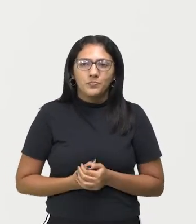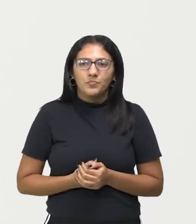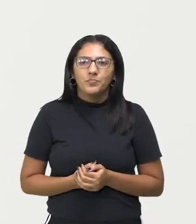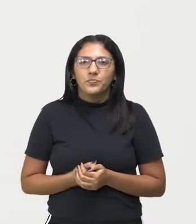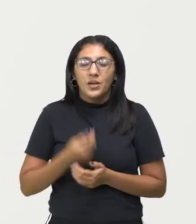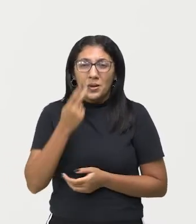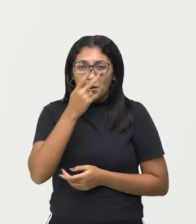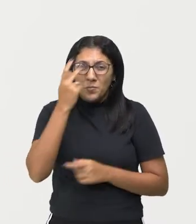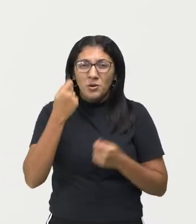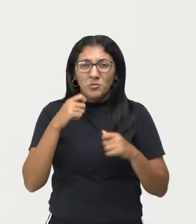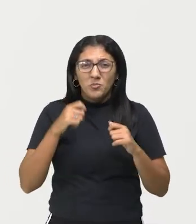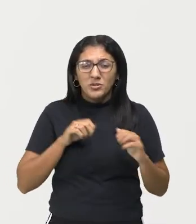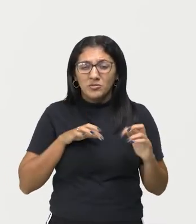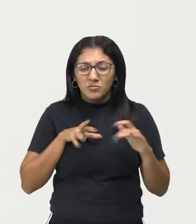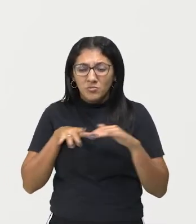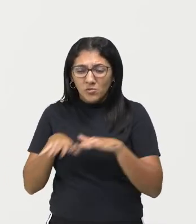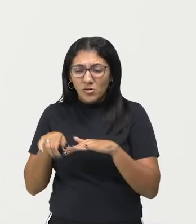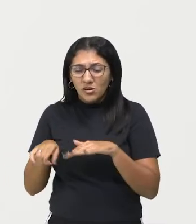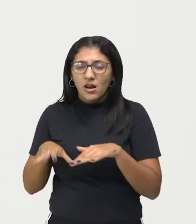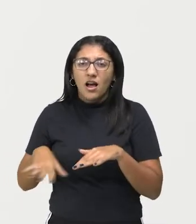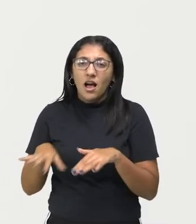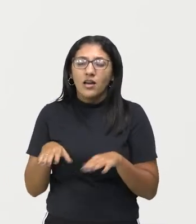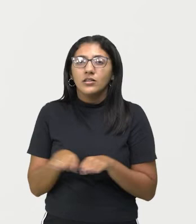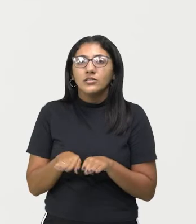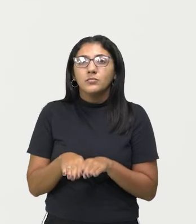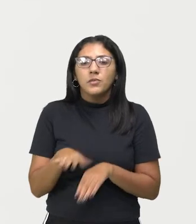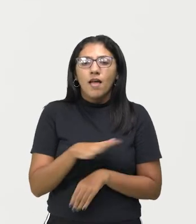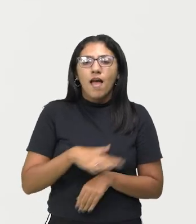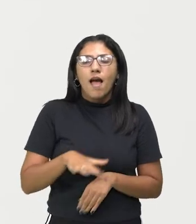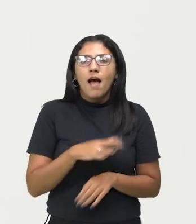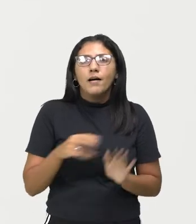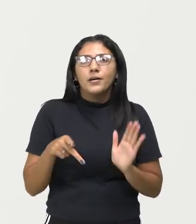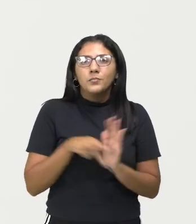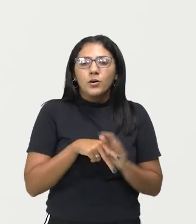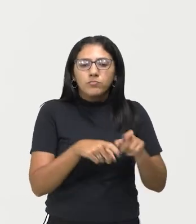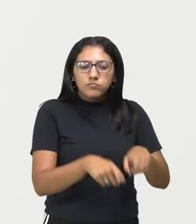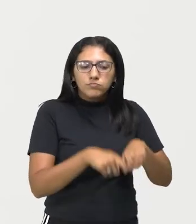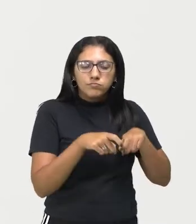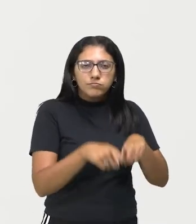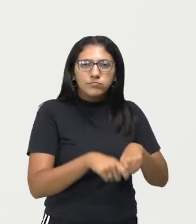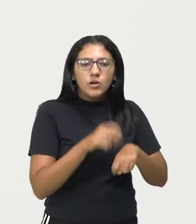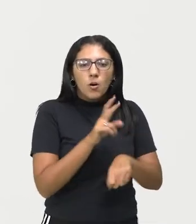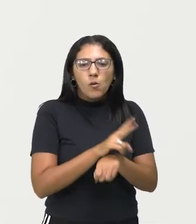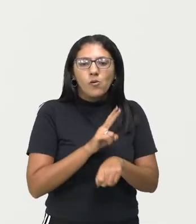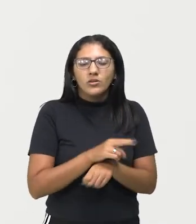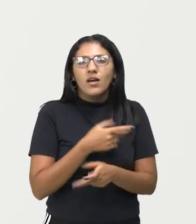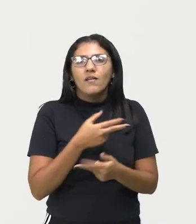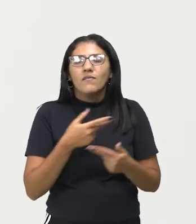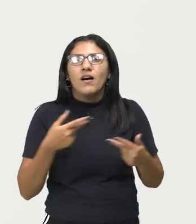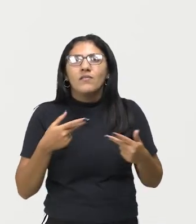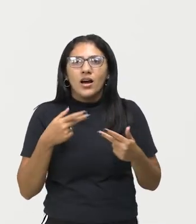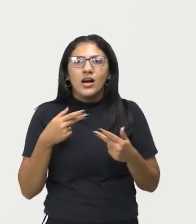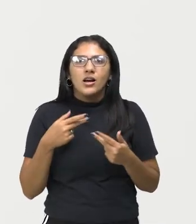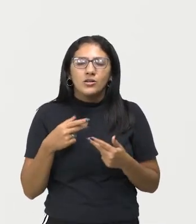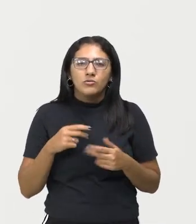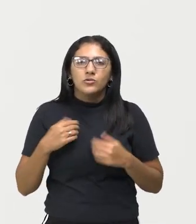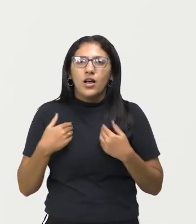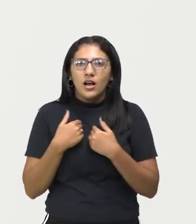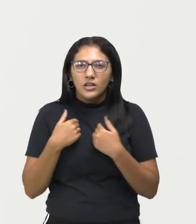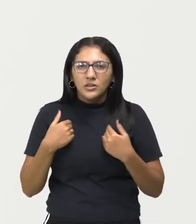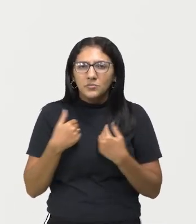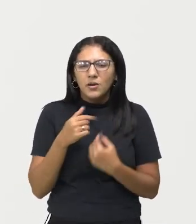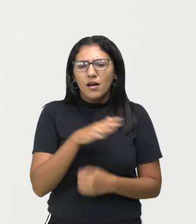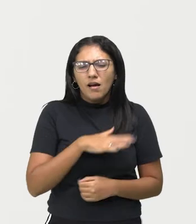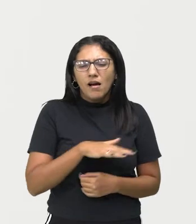se deslocar, as áreas em que se desenvolvem agricultura e pecuária também. Então, onde tinha um campo da agricultura